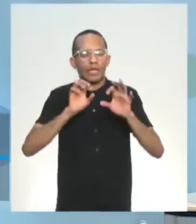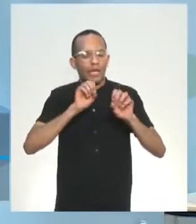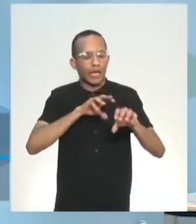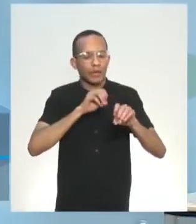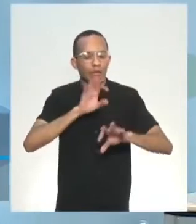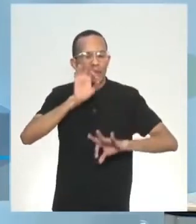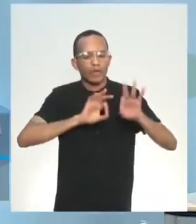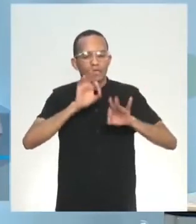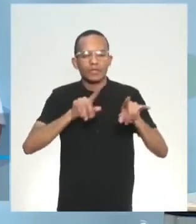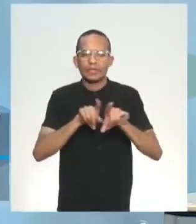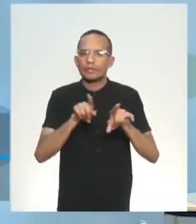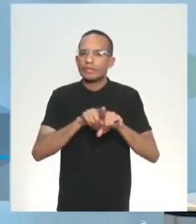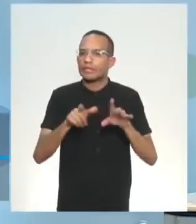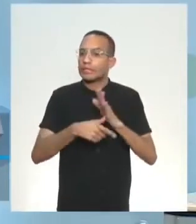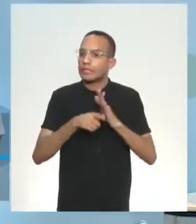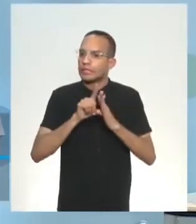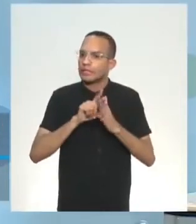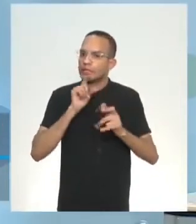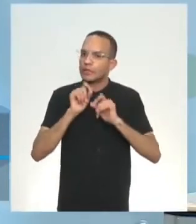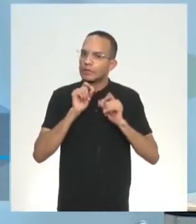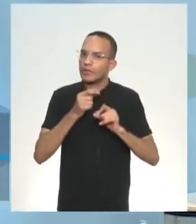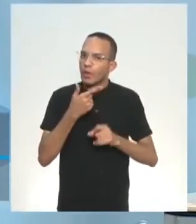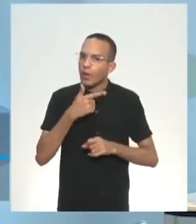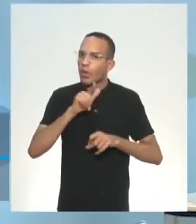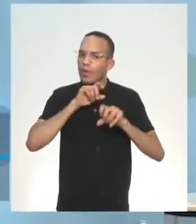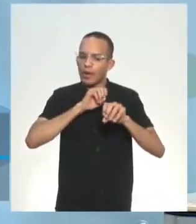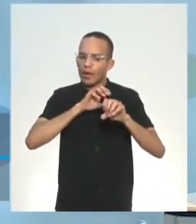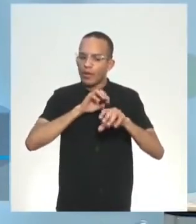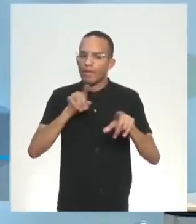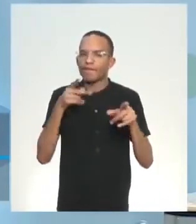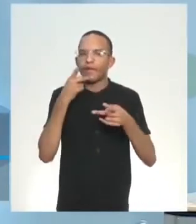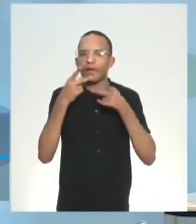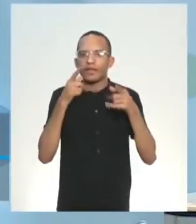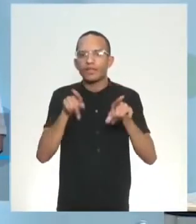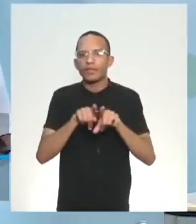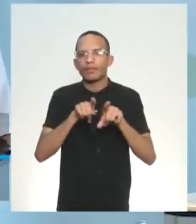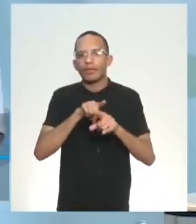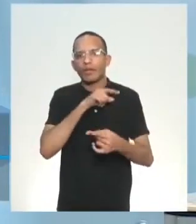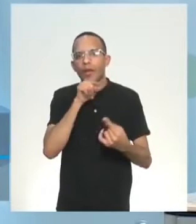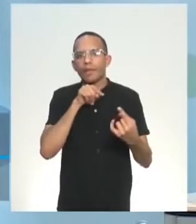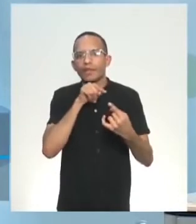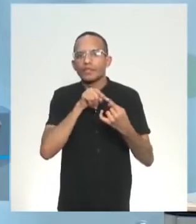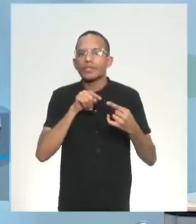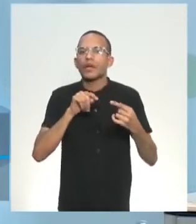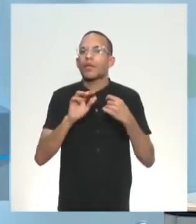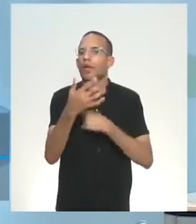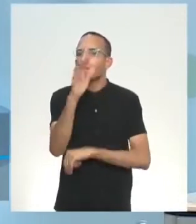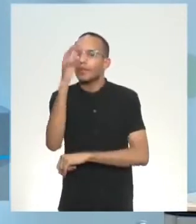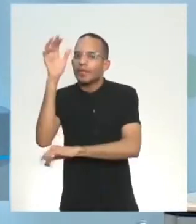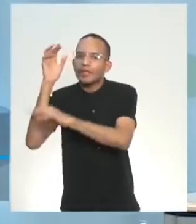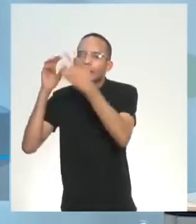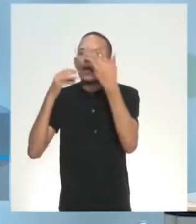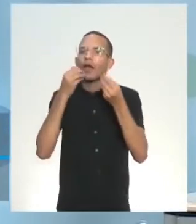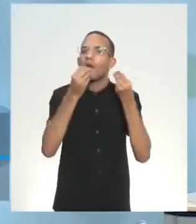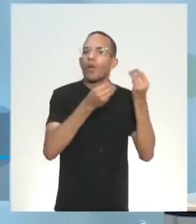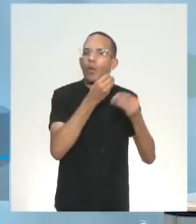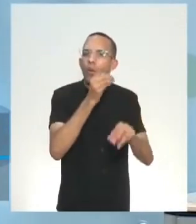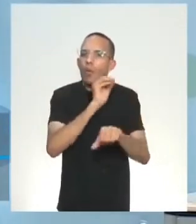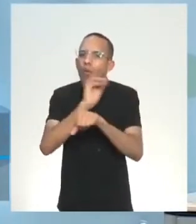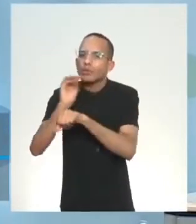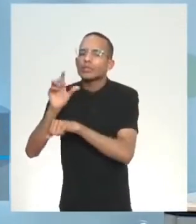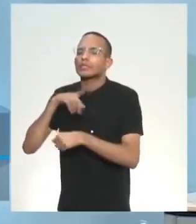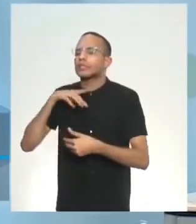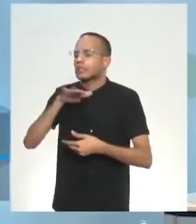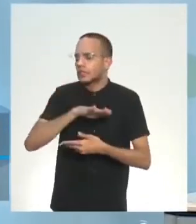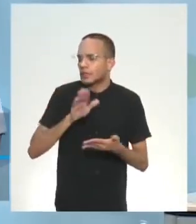porque a gente monta a aula com bastante antecedência, a próxima aula que eu montei a gente vai falar um pouquinho sobre impacto ambiental, que é o assunto que está cobrindo lá o